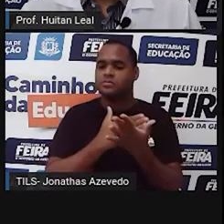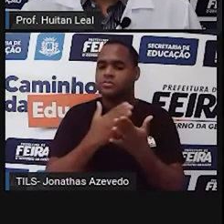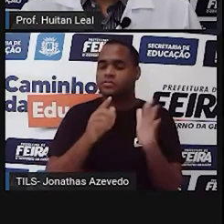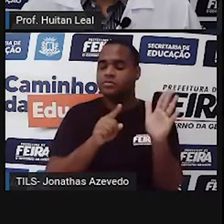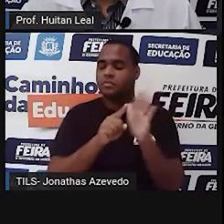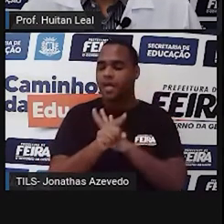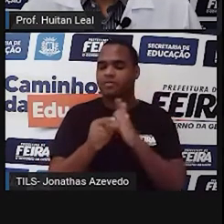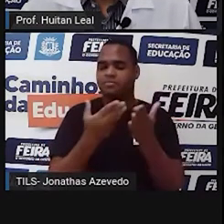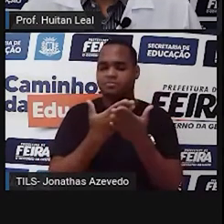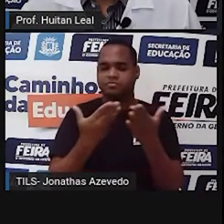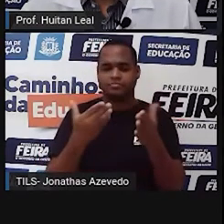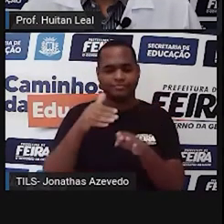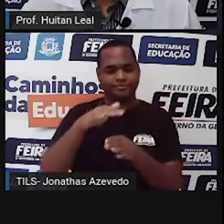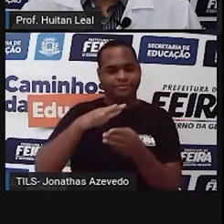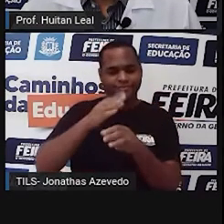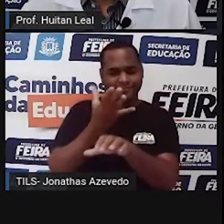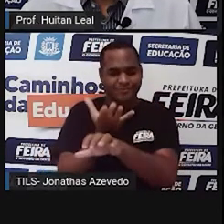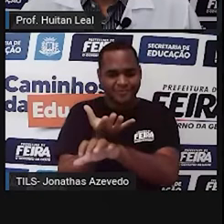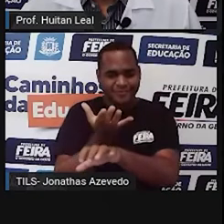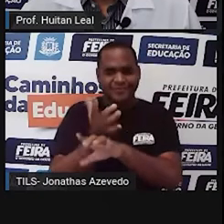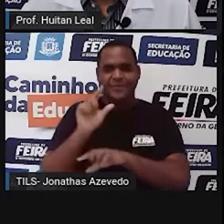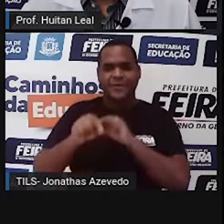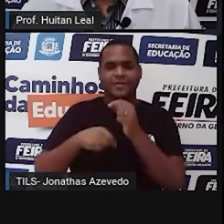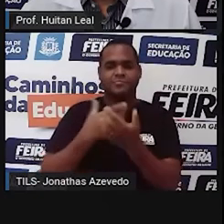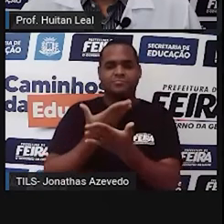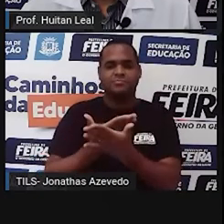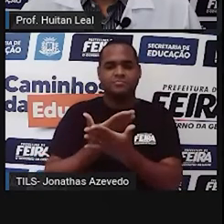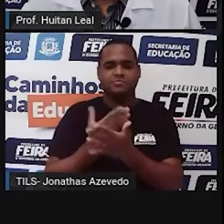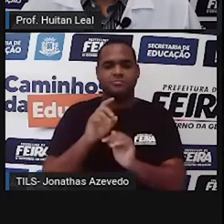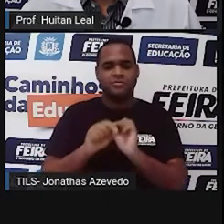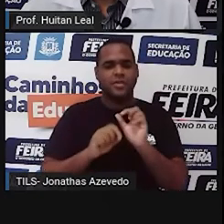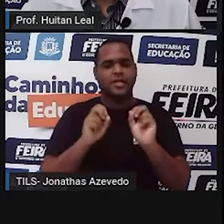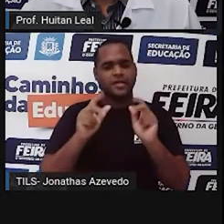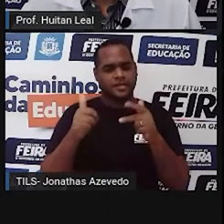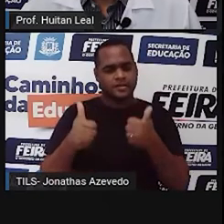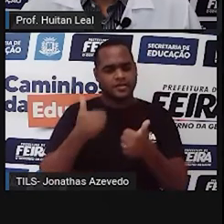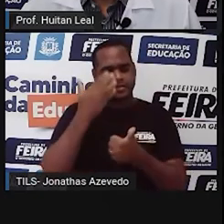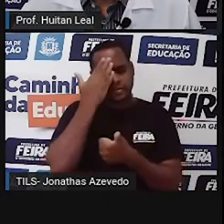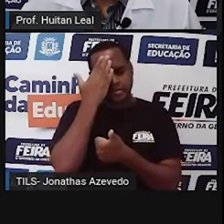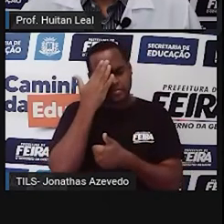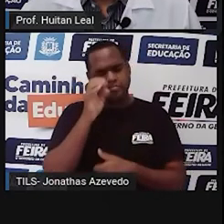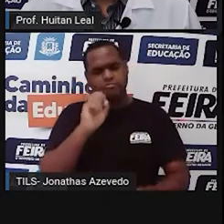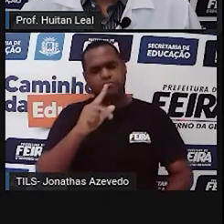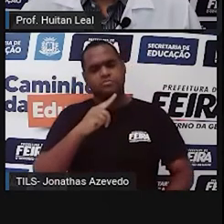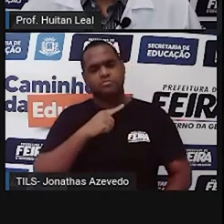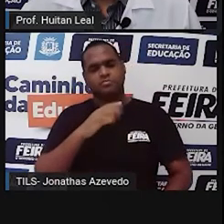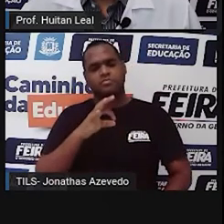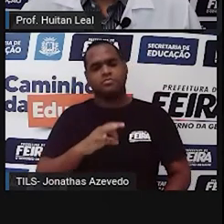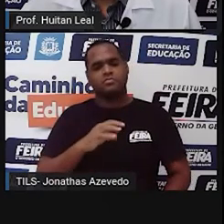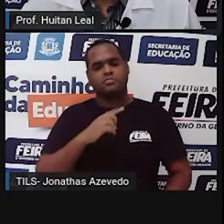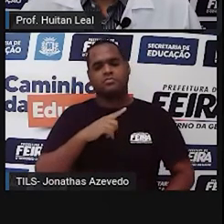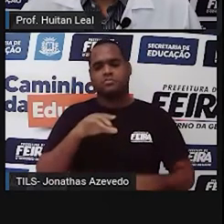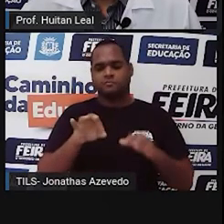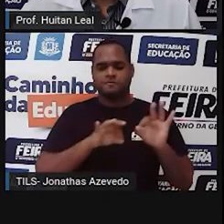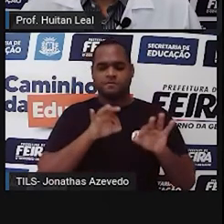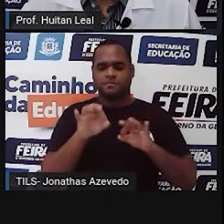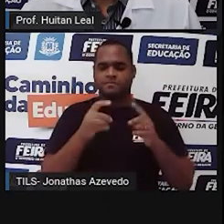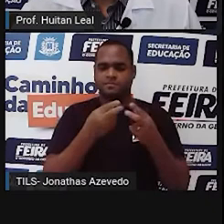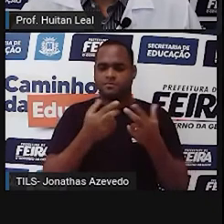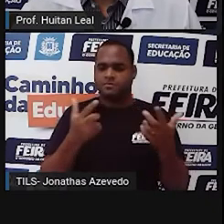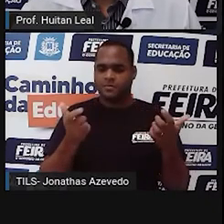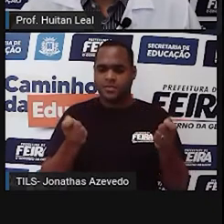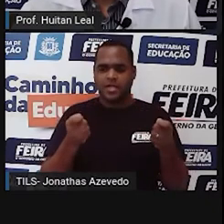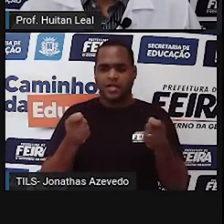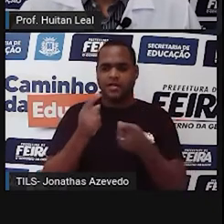pergunta sobre a matéria que estamos estudando. Ah, sinceramente, eu gostaria de resolver essa questão antes de gastar